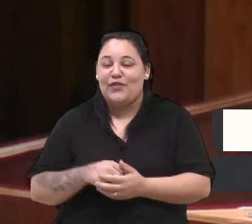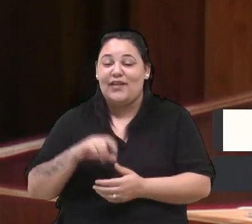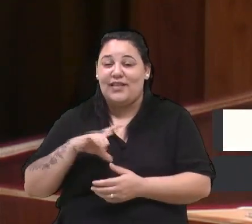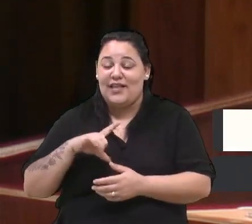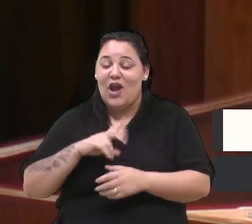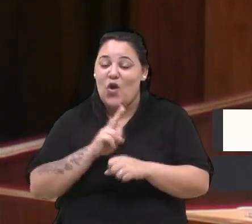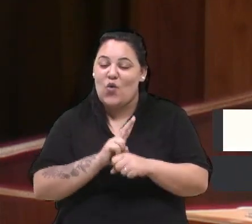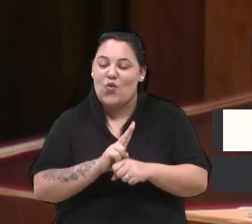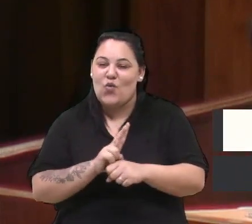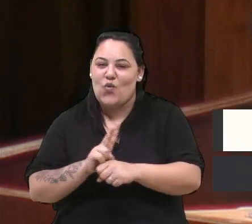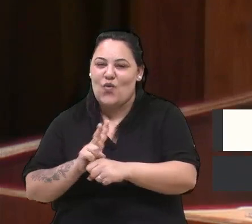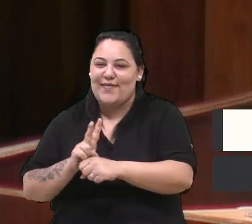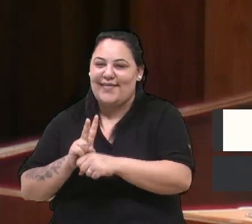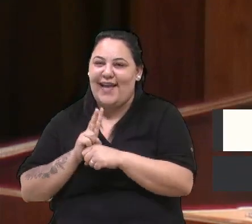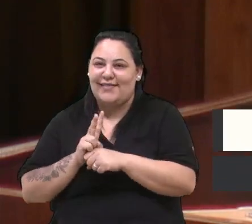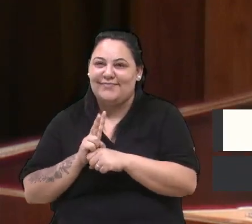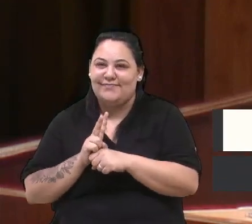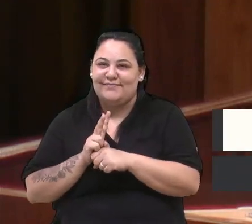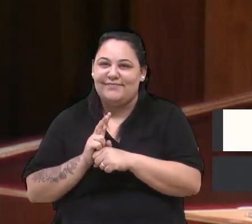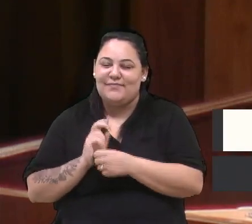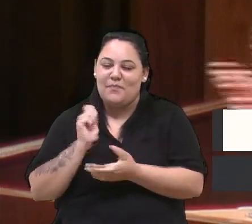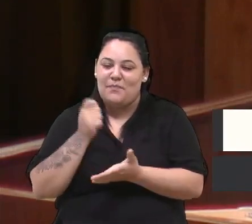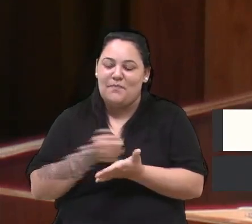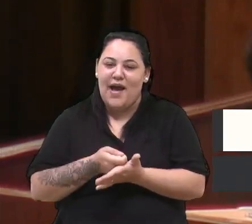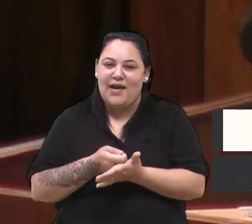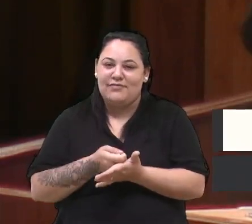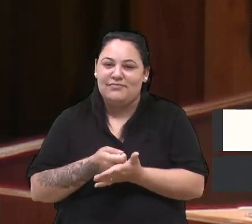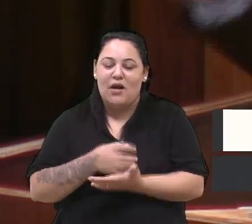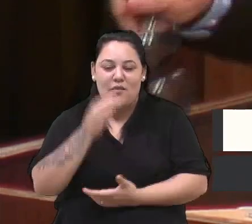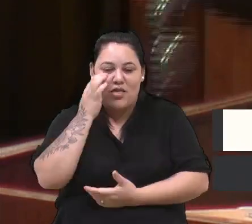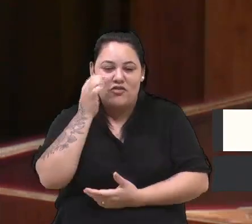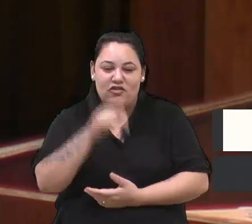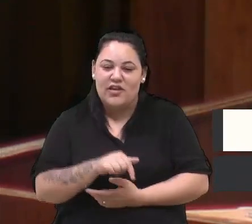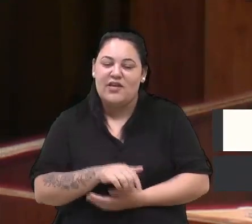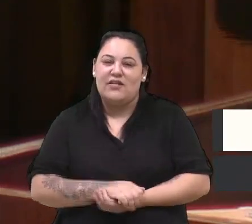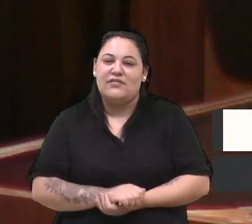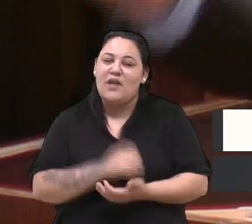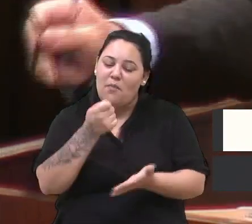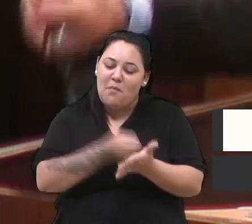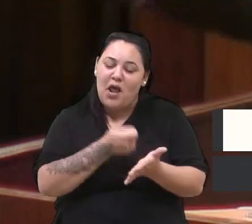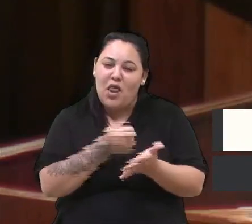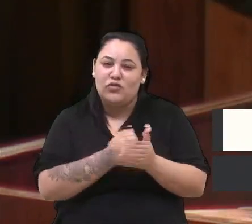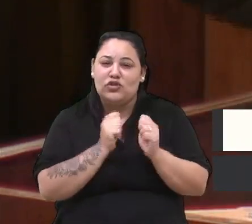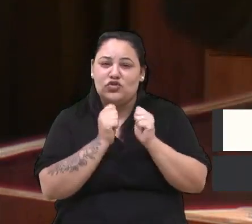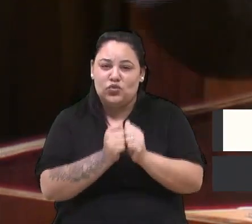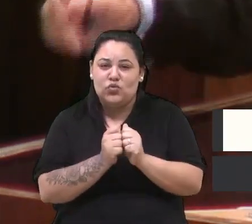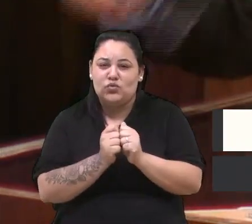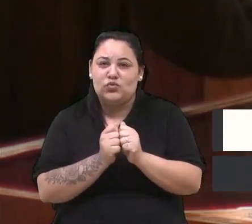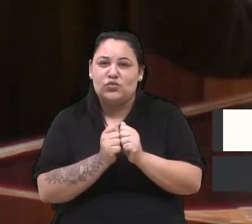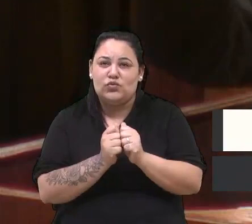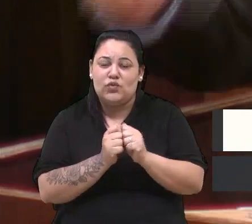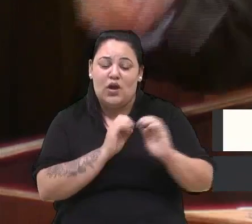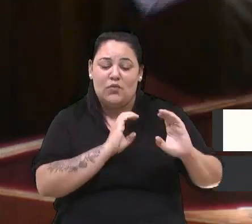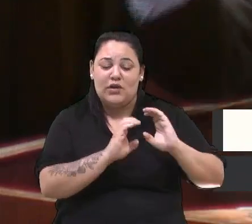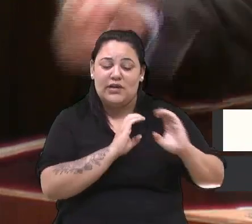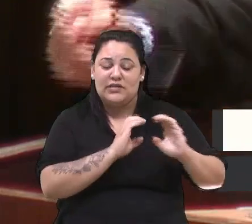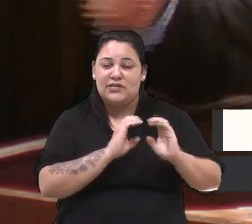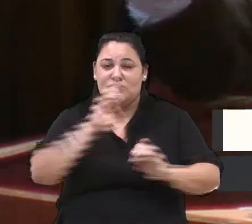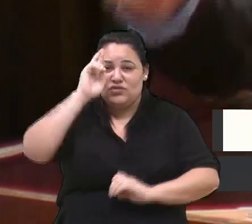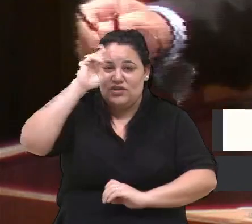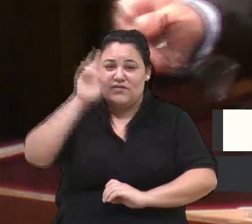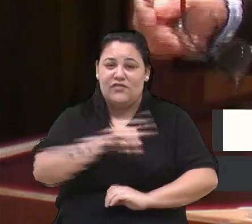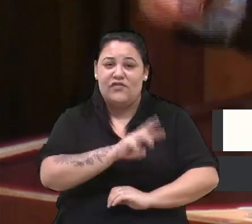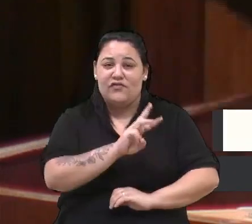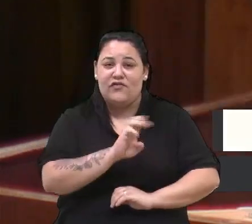que está aqui, e que é uma luta que essa casa, com a comunicação, com o diretor Weber, nós trabalhamos muito para